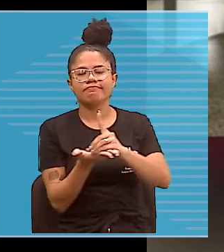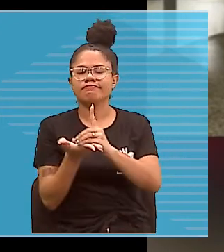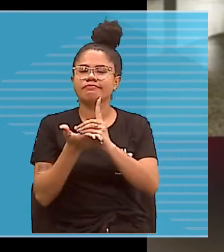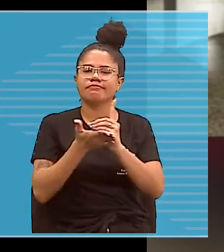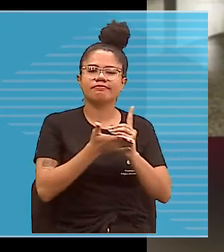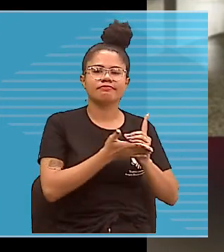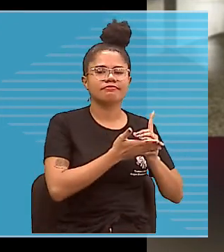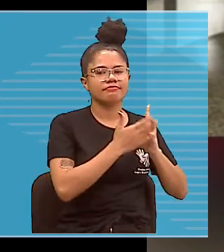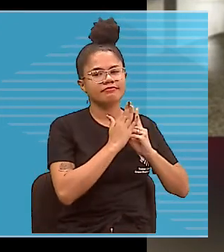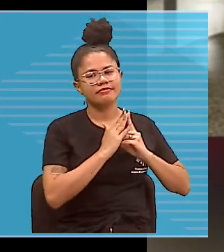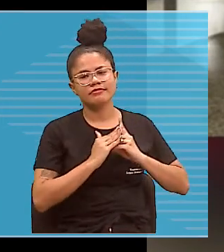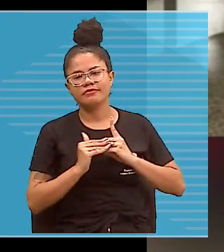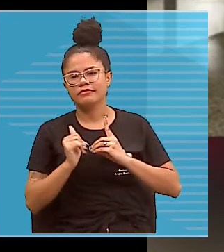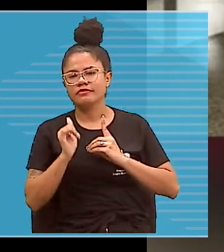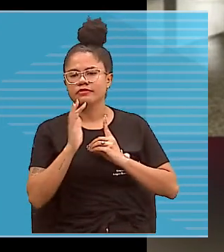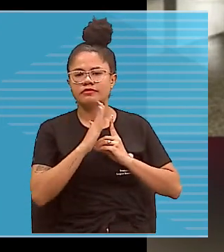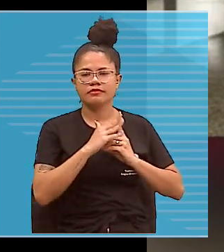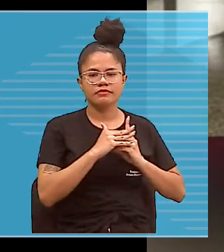Tchururu,